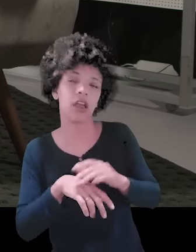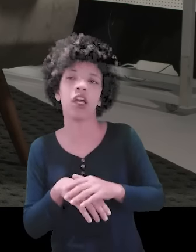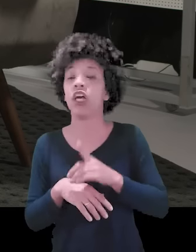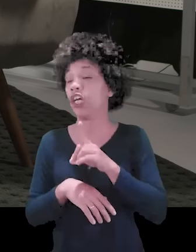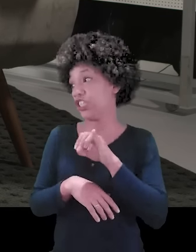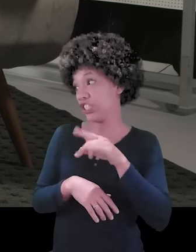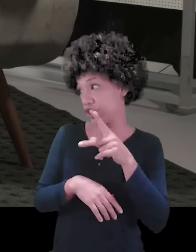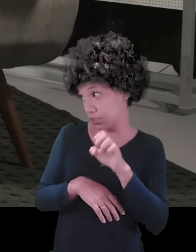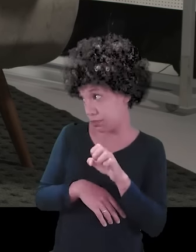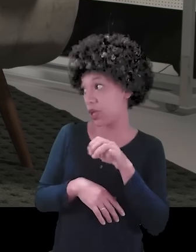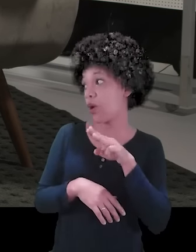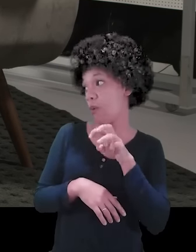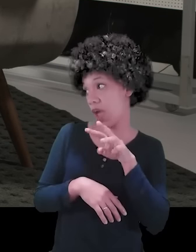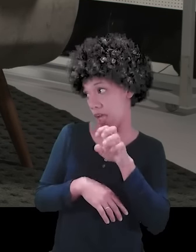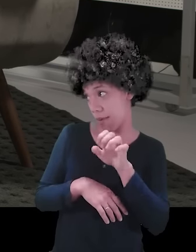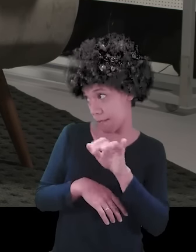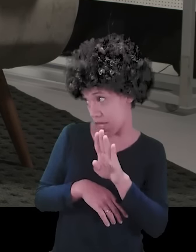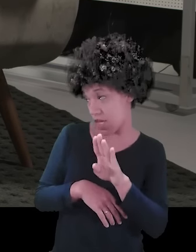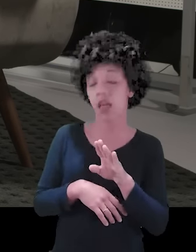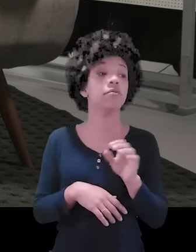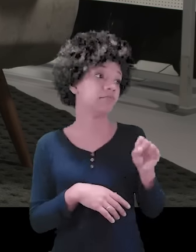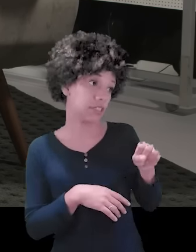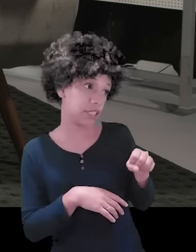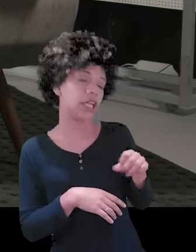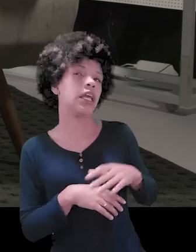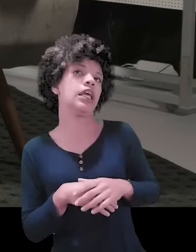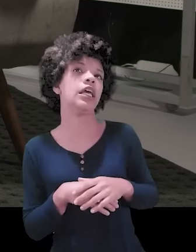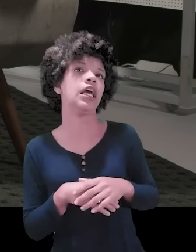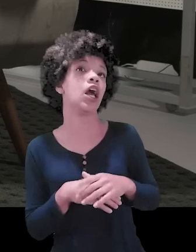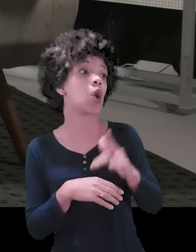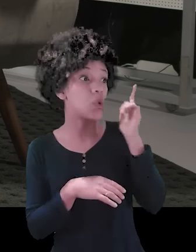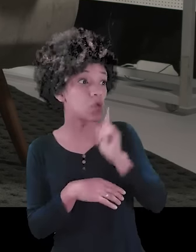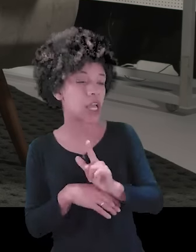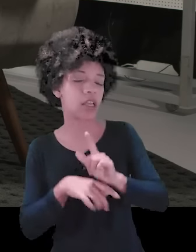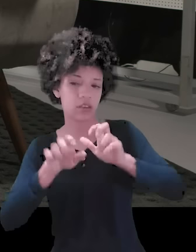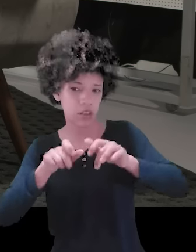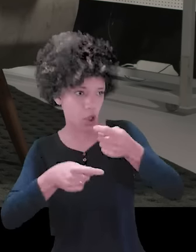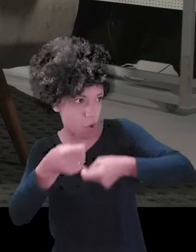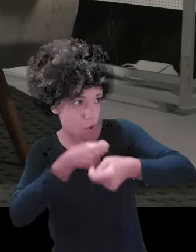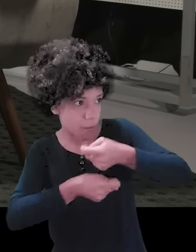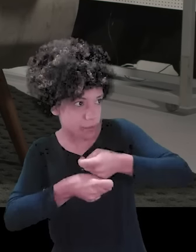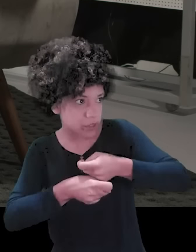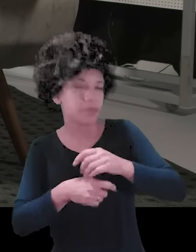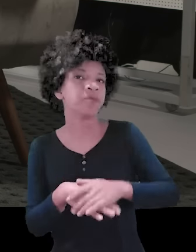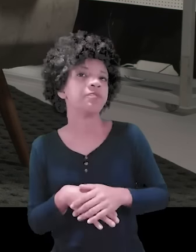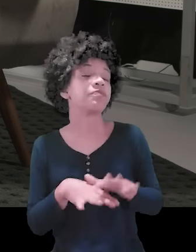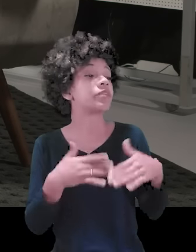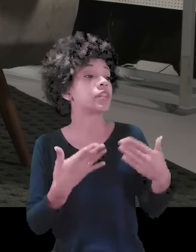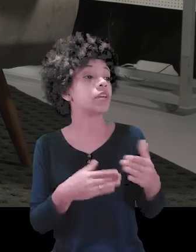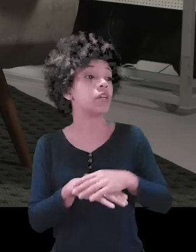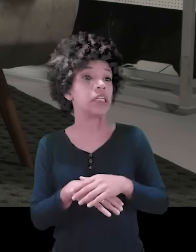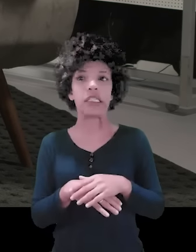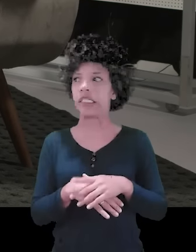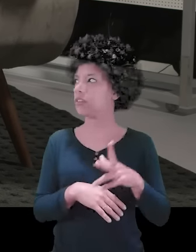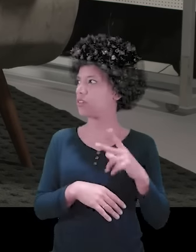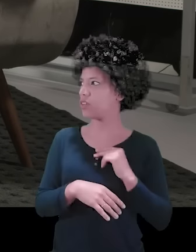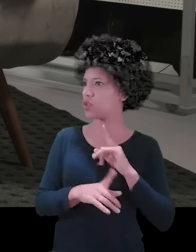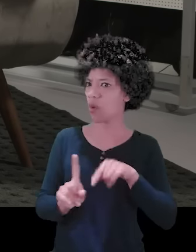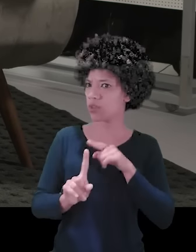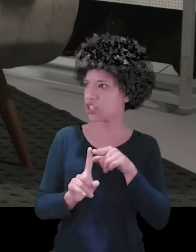deep web esses esses lugares e que você consegue fazer esse tipo de comercialização sabe então ela